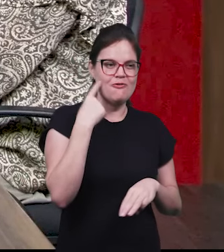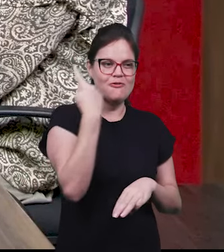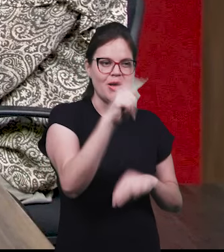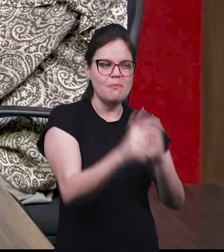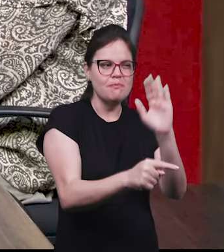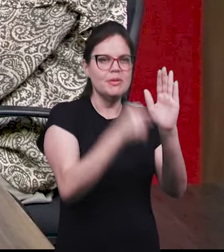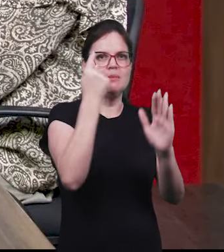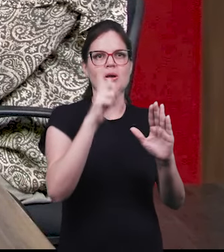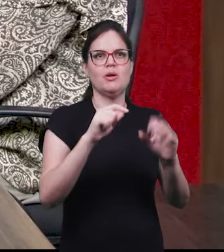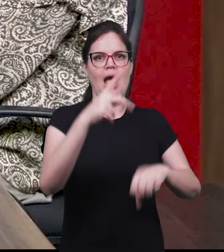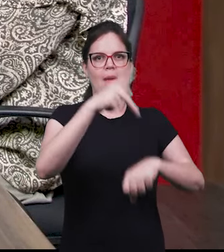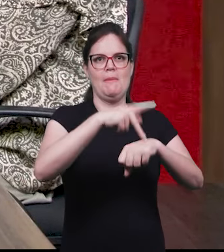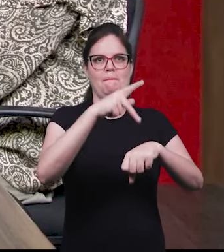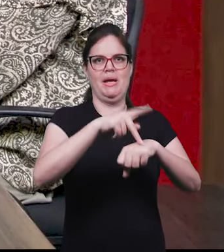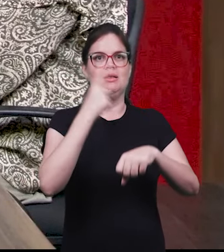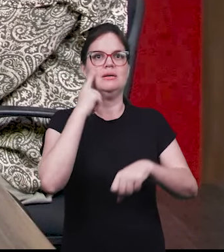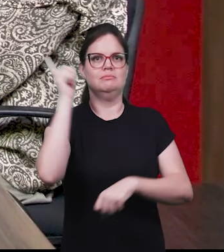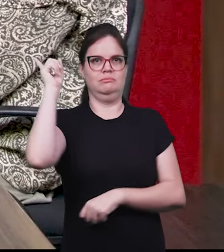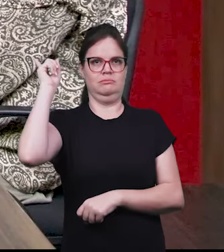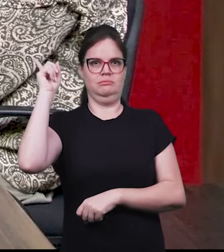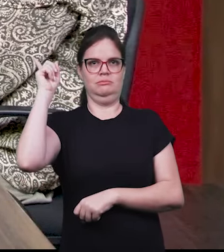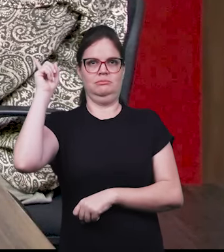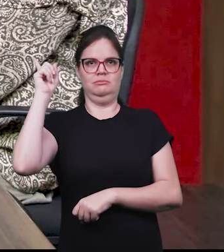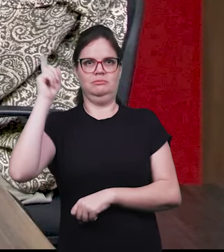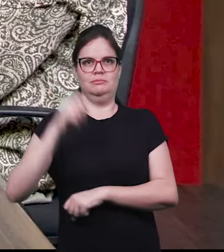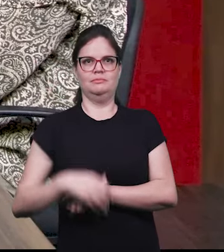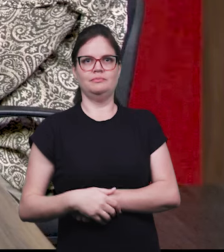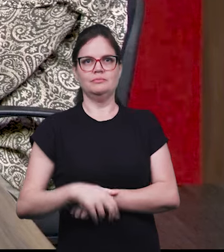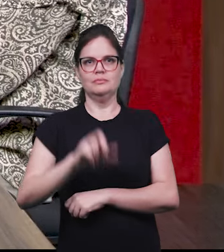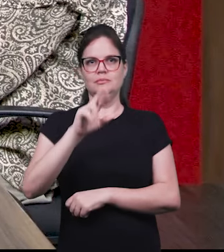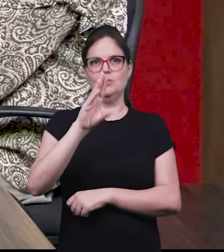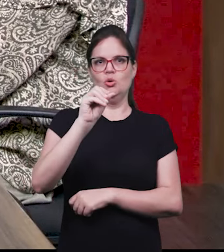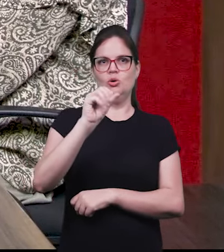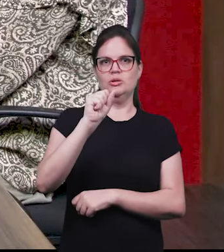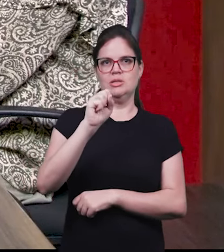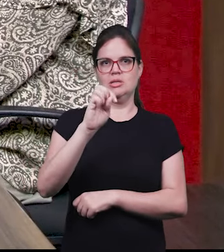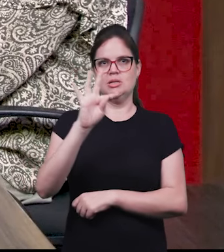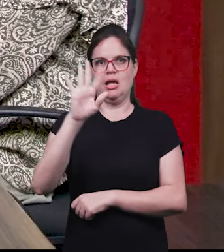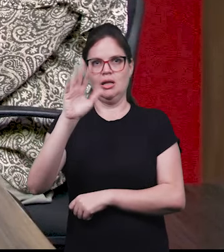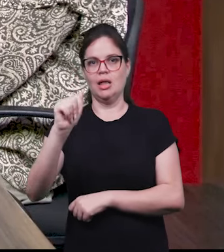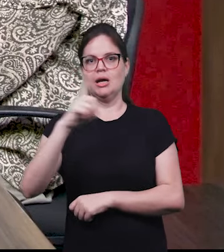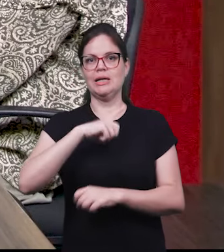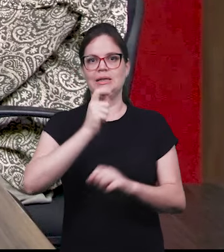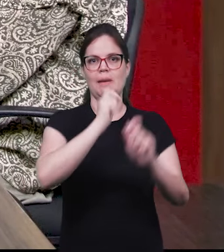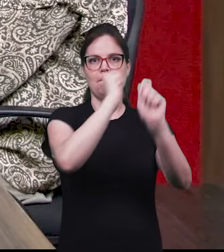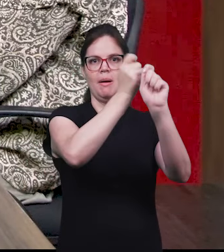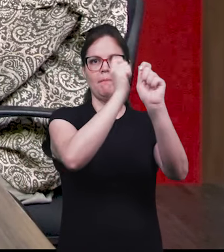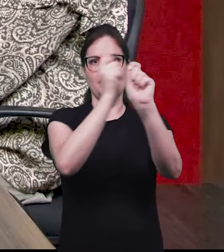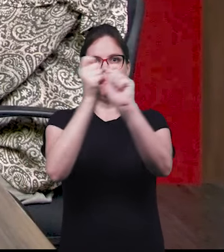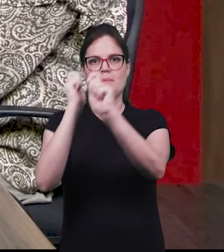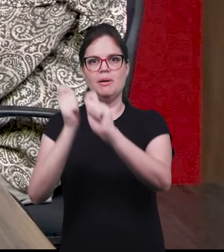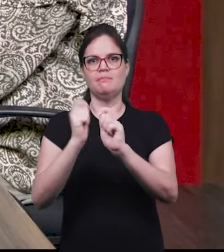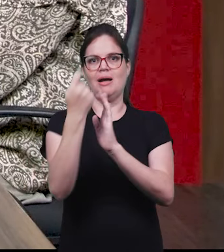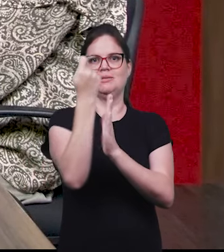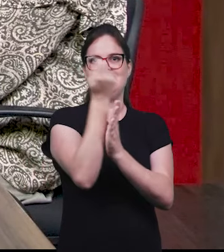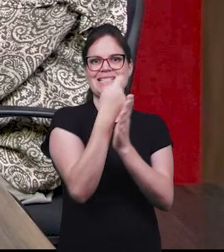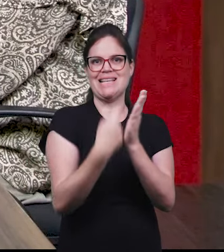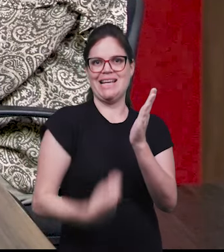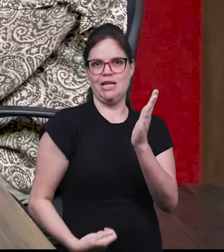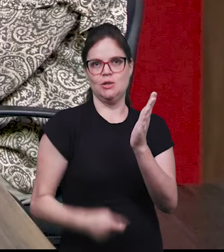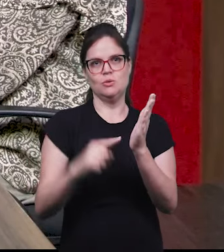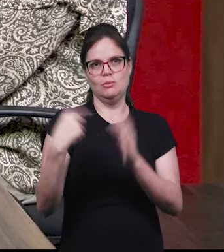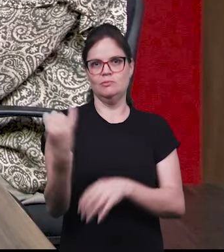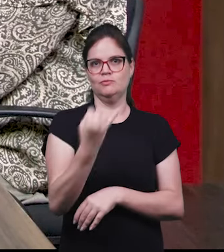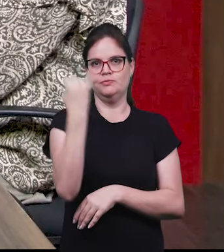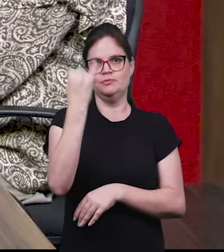antiga é essa pedra Rosetta, que é muito famosa e muito importante. Né?